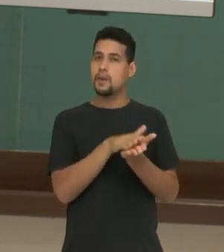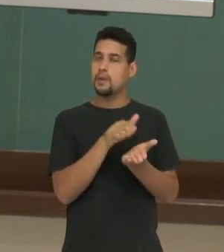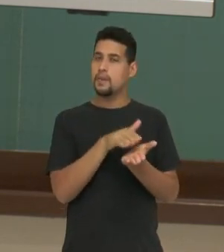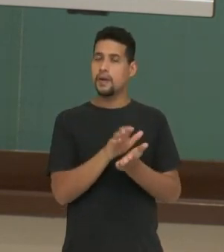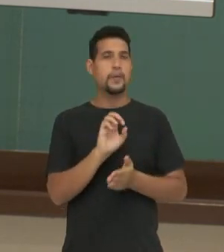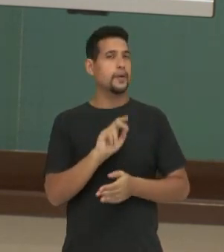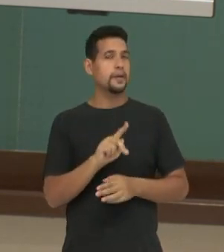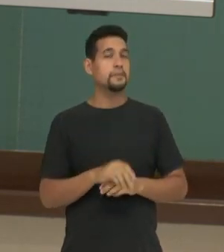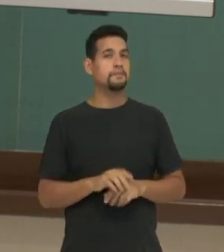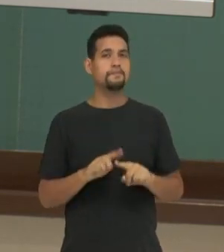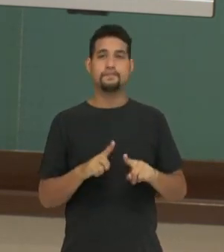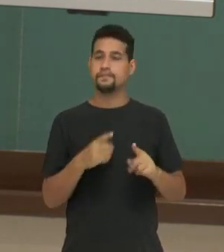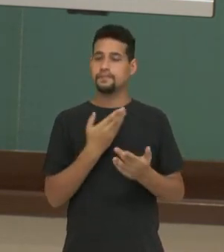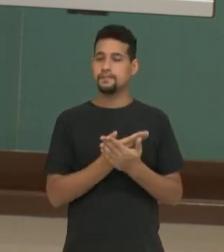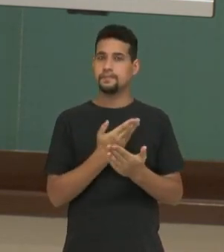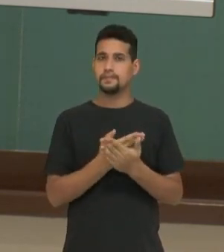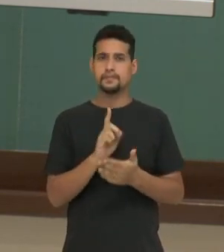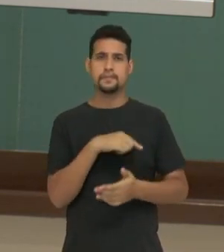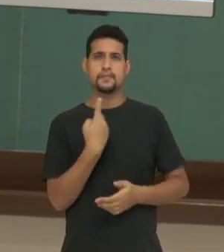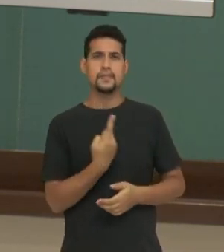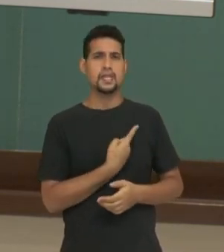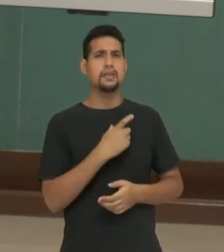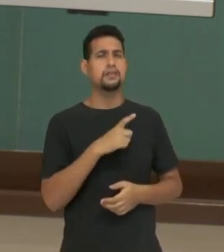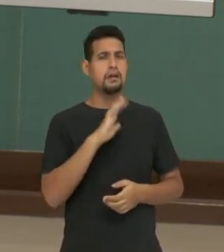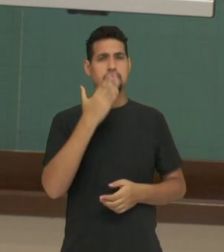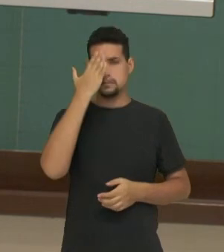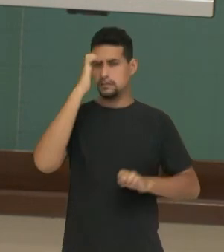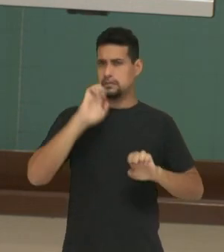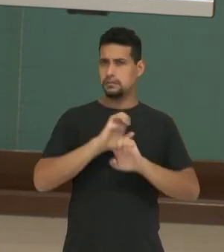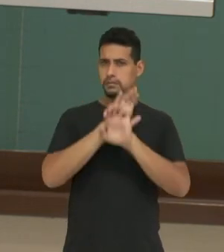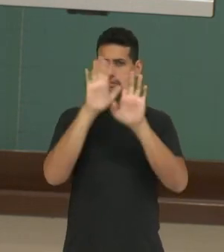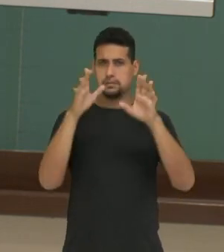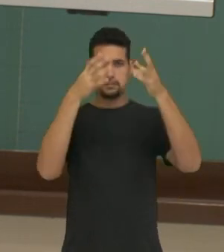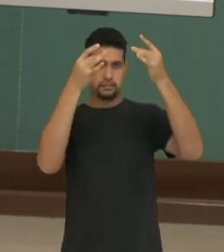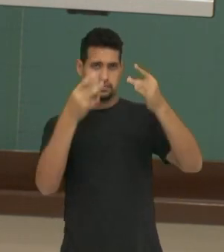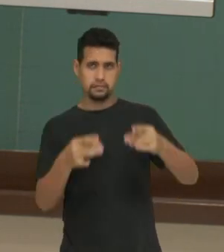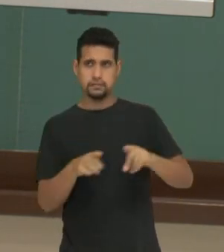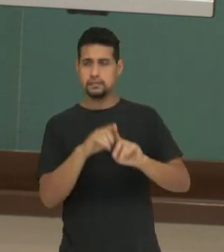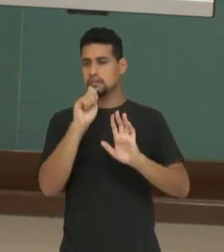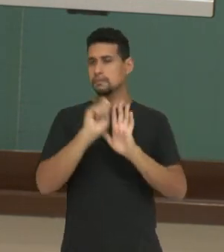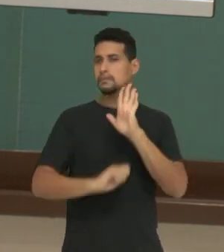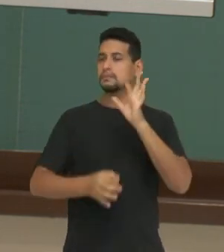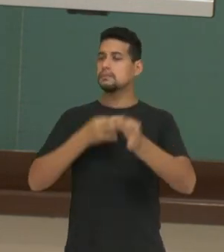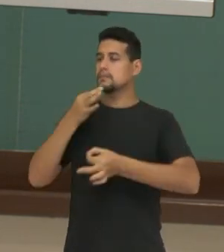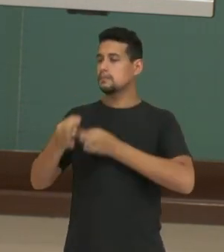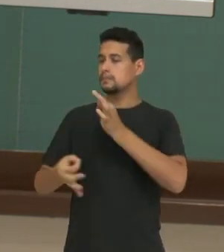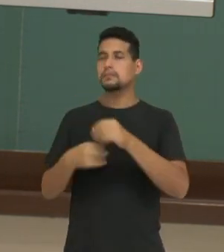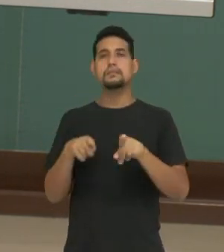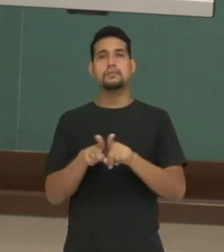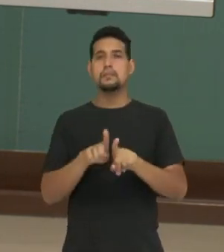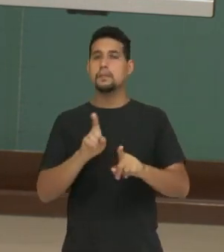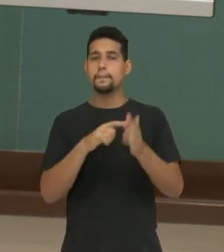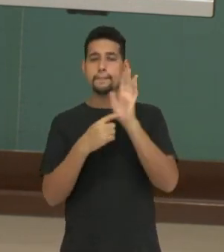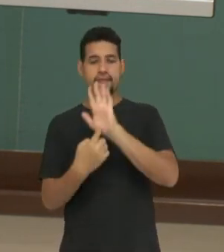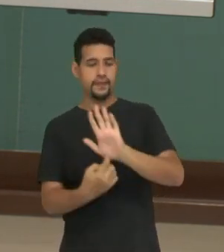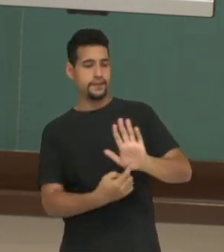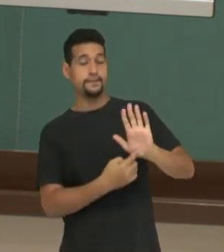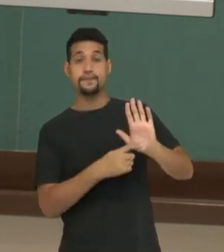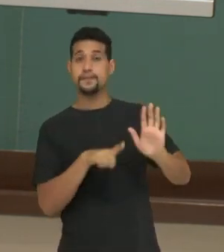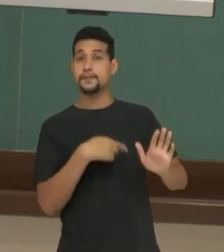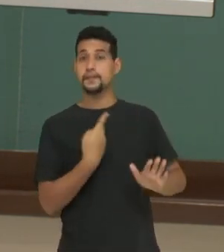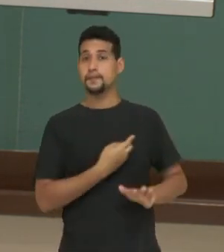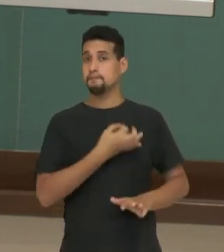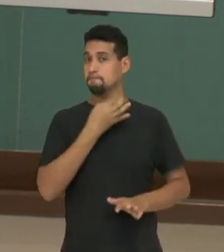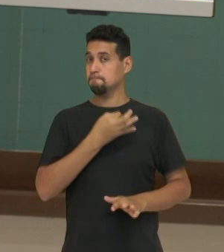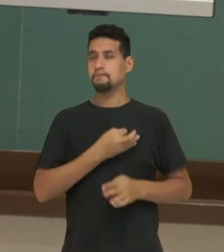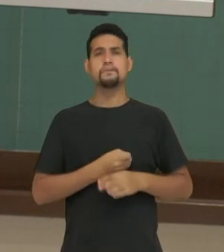ok? Então, nesta aula, nós compreendemos os elementos que compõem um texto argumentativo, mostramos nossa posição de